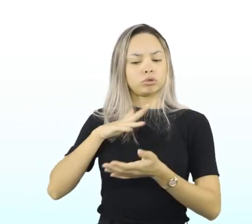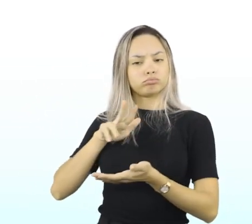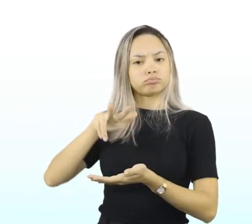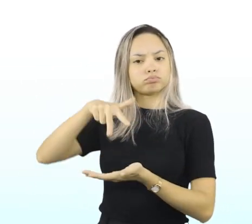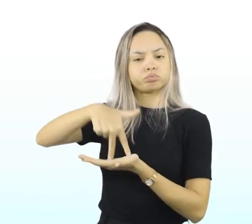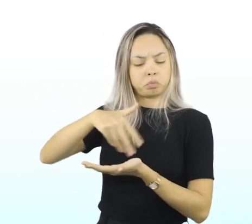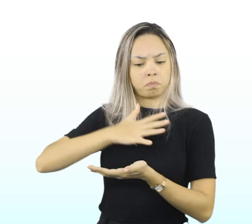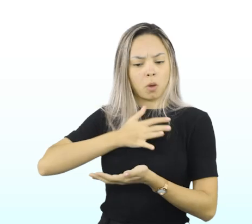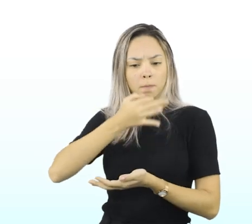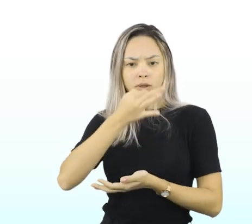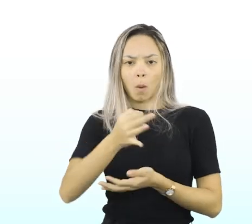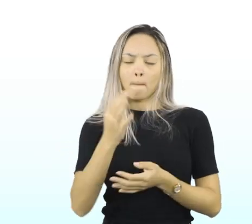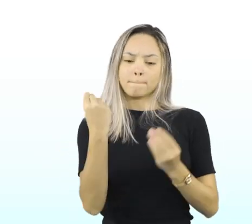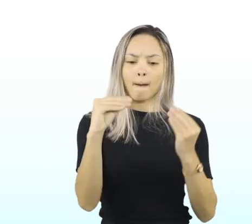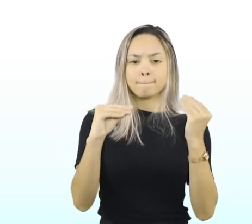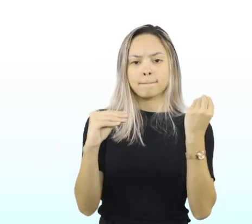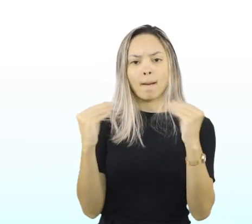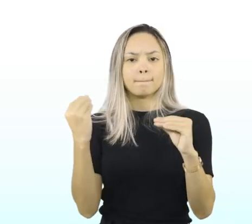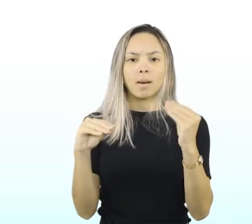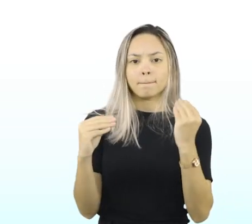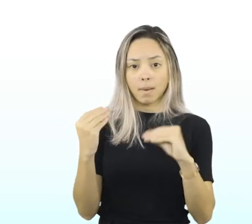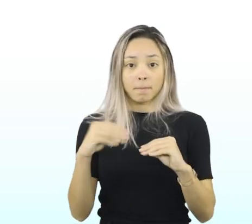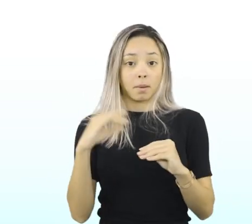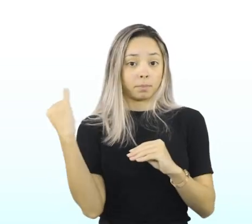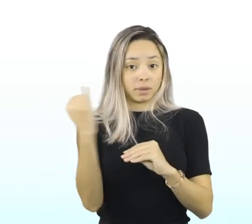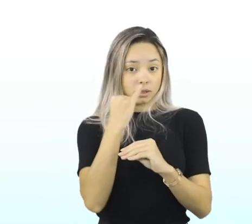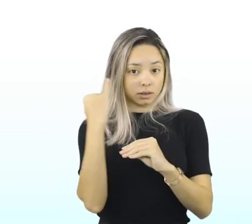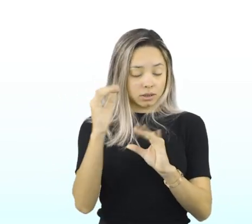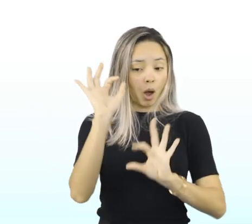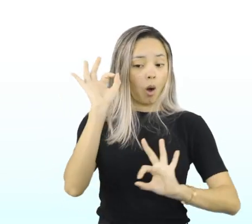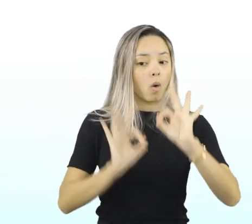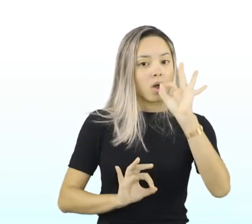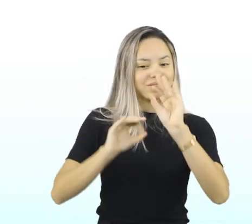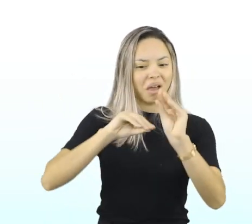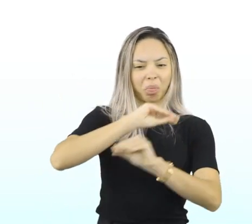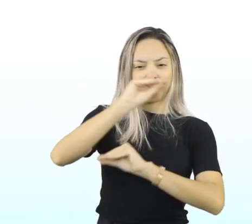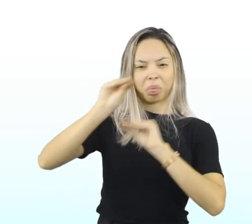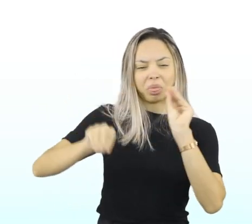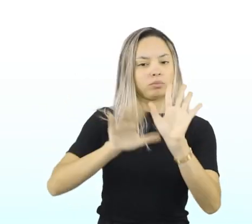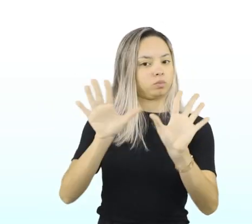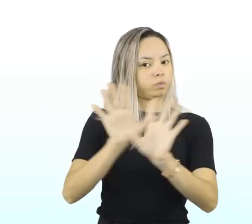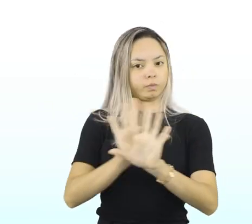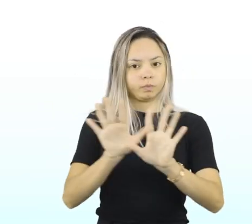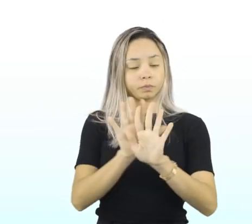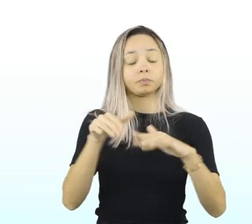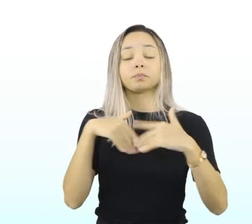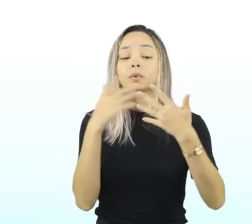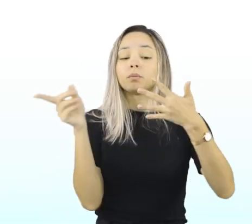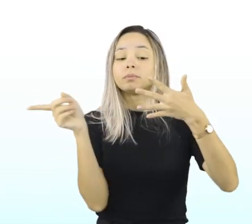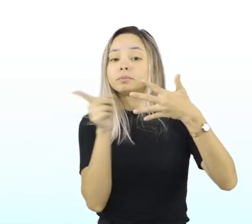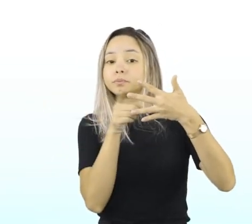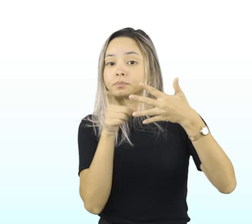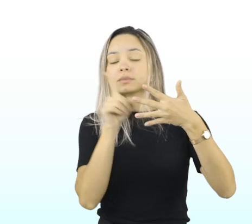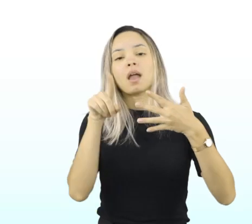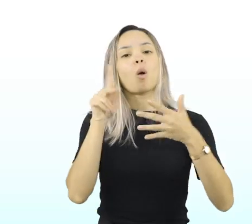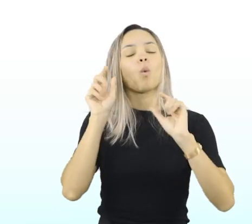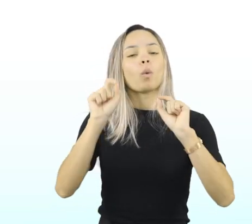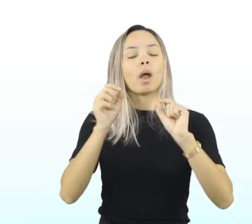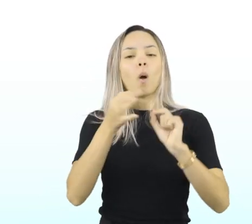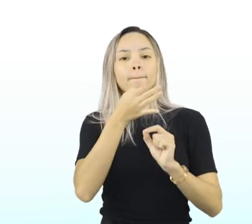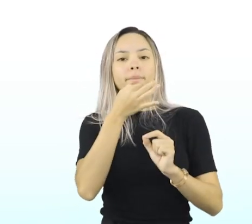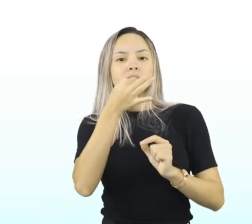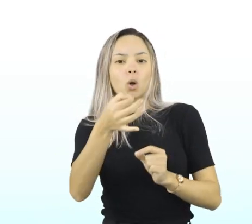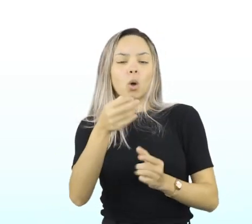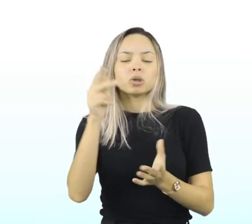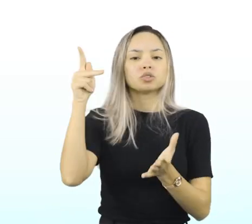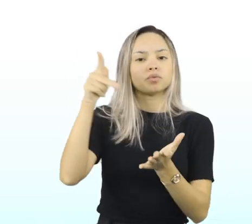se posicionar em relação ao assunto tratado lá, tá? Então, competência 3,